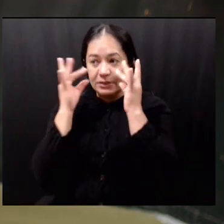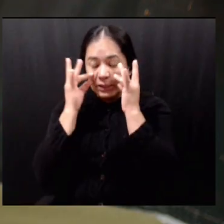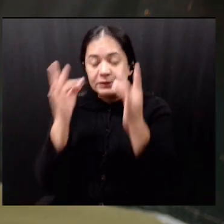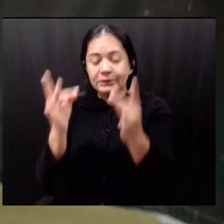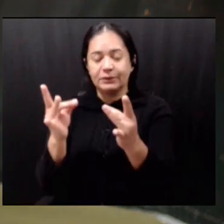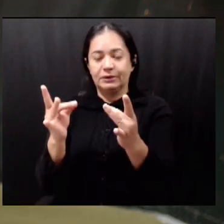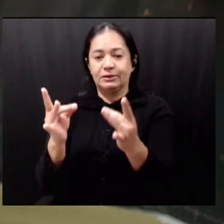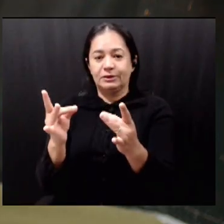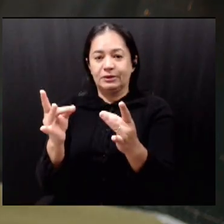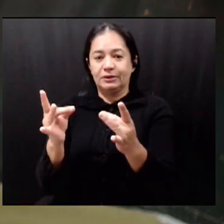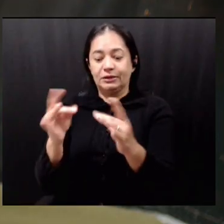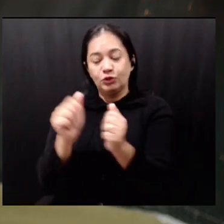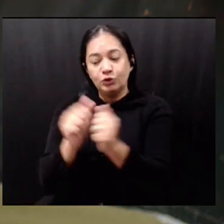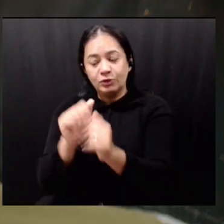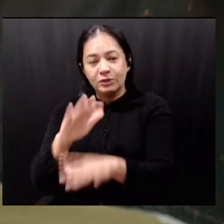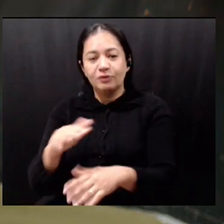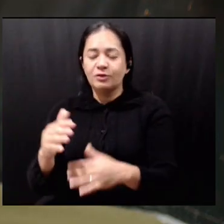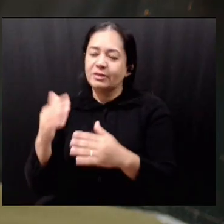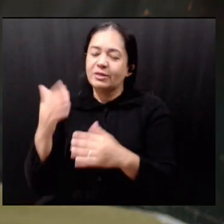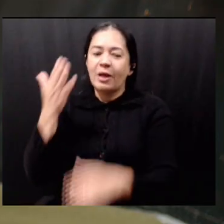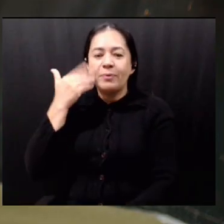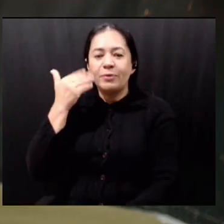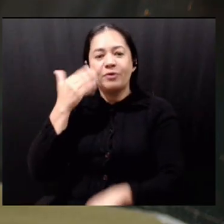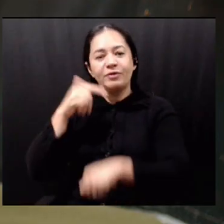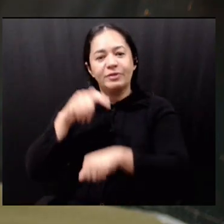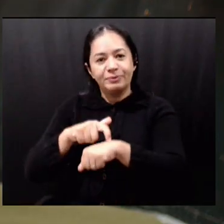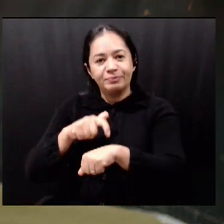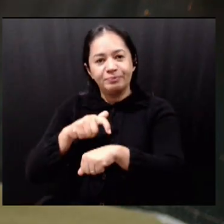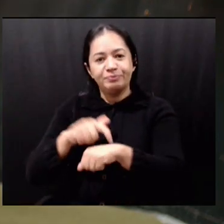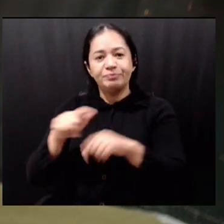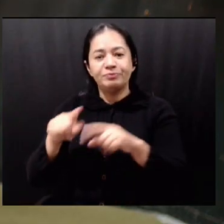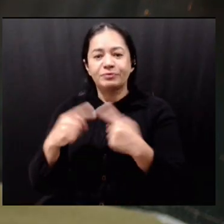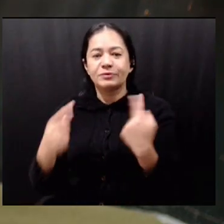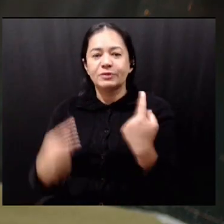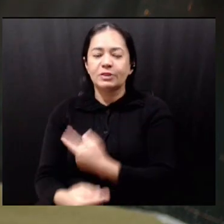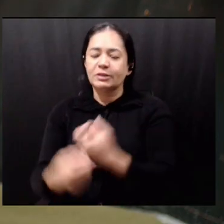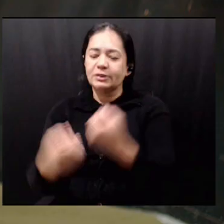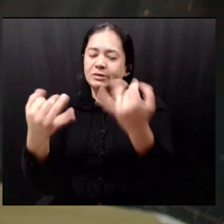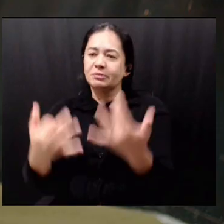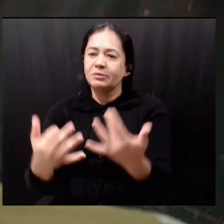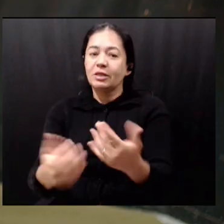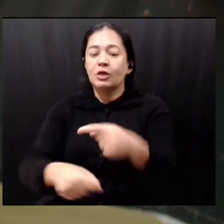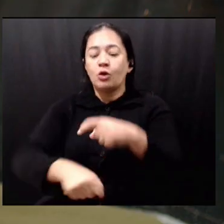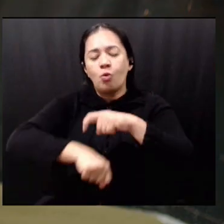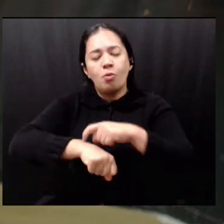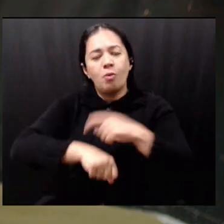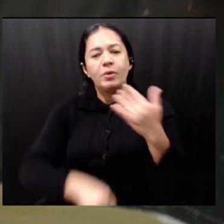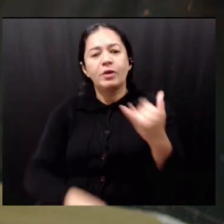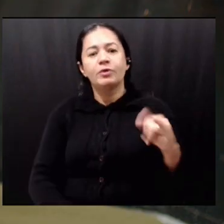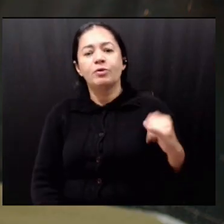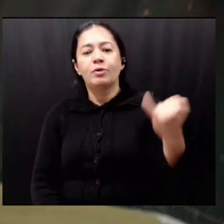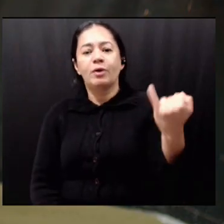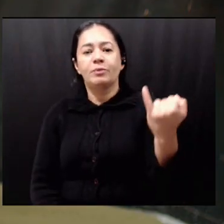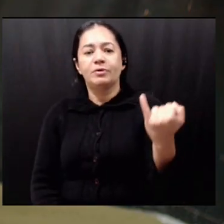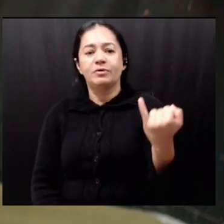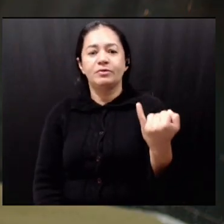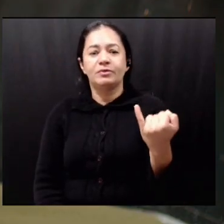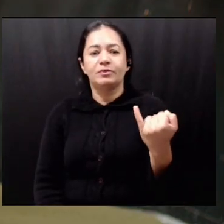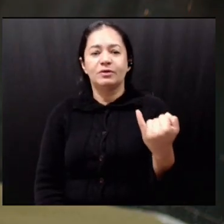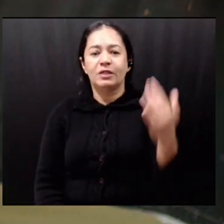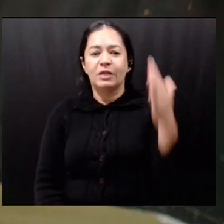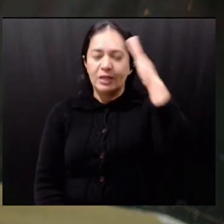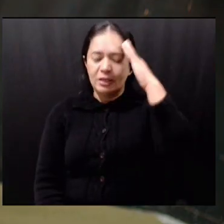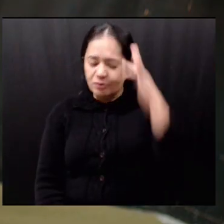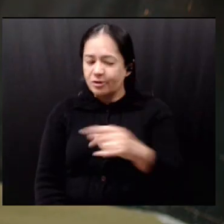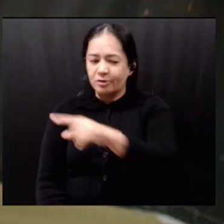possa curtir esse momento. Agora, quando a gente fala de curtir o momento, a gente tem alguém aí do outro lado. Eu tenho certeza que tem alguém em casa falando